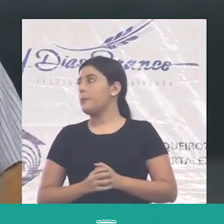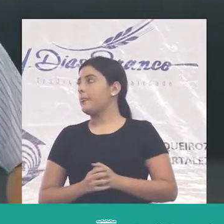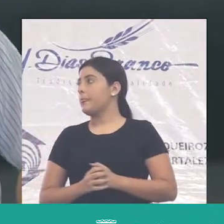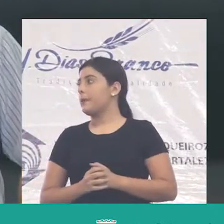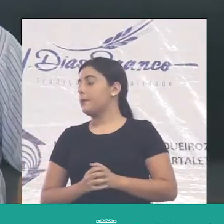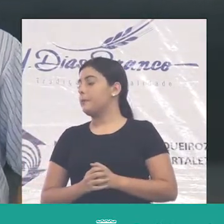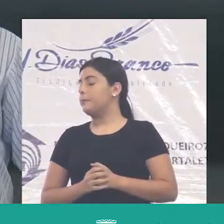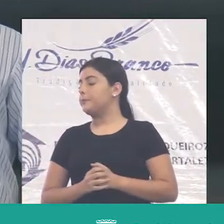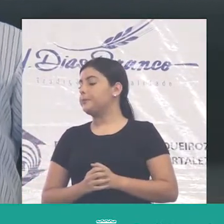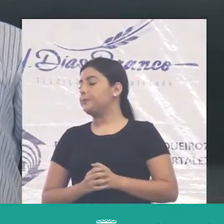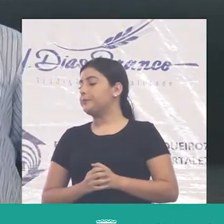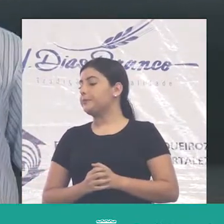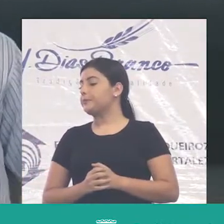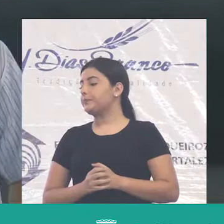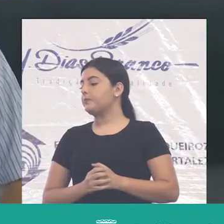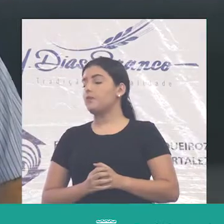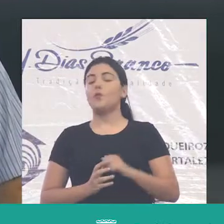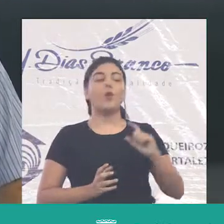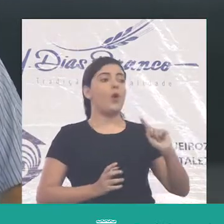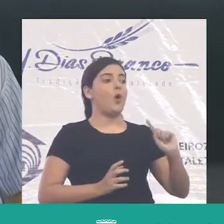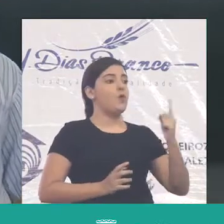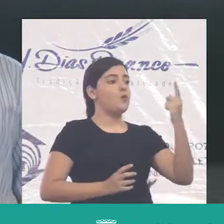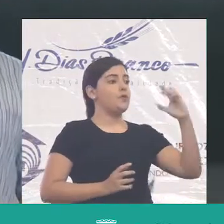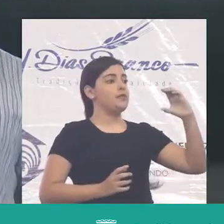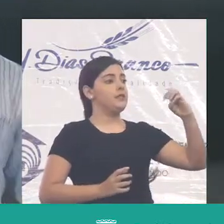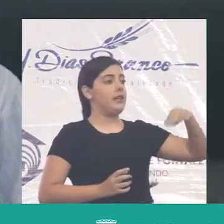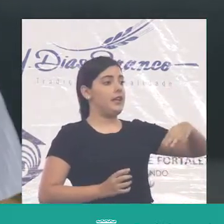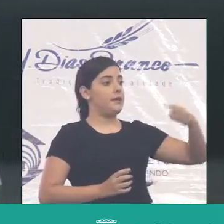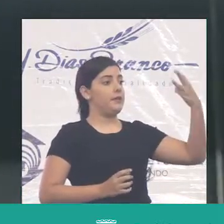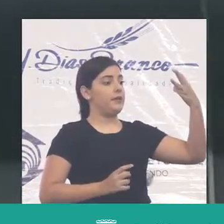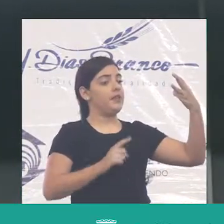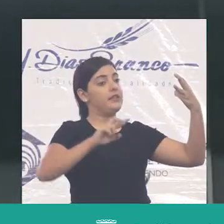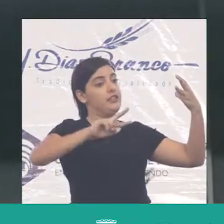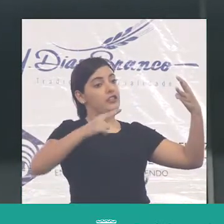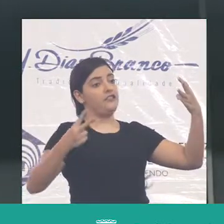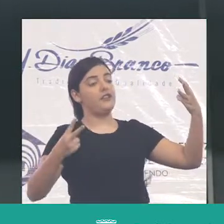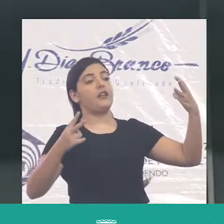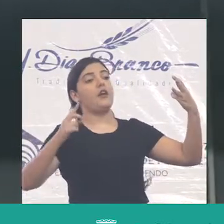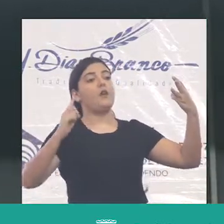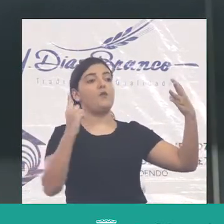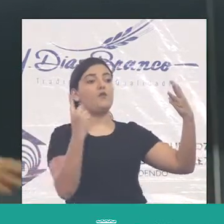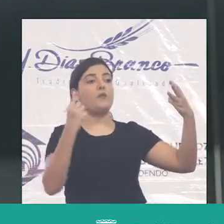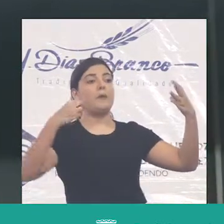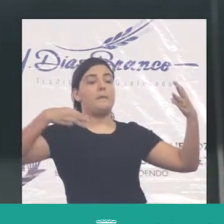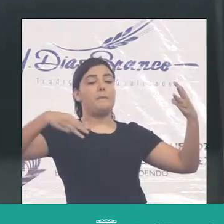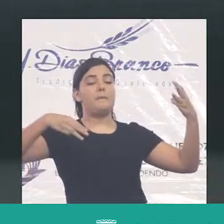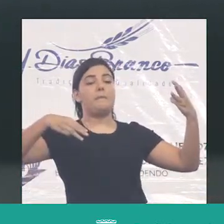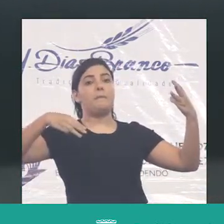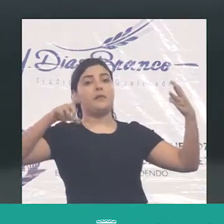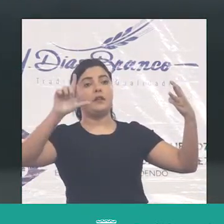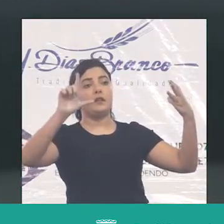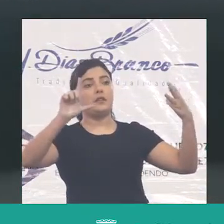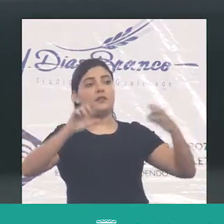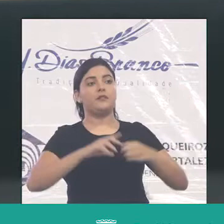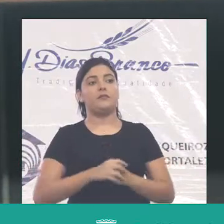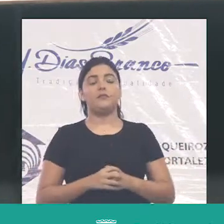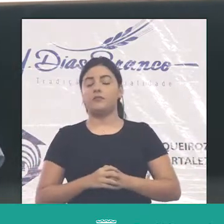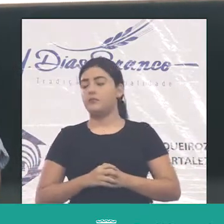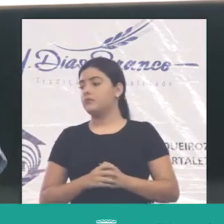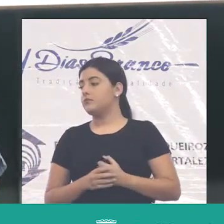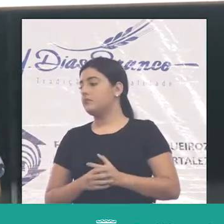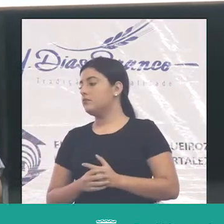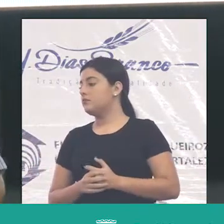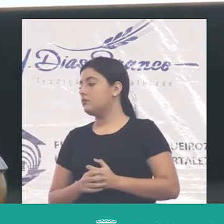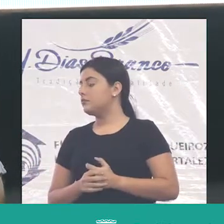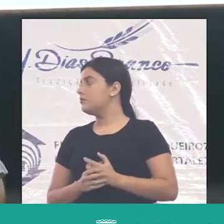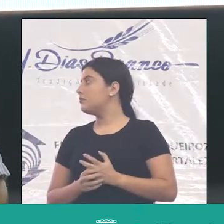1 mililitro. 1 centímetro cúbico é igual a 1 mililitro. Por isso que nessa questão, eu já botei direto em mililitros